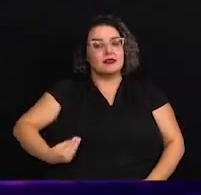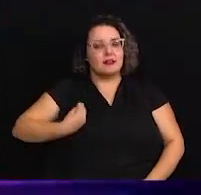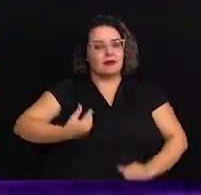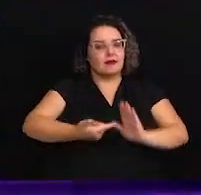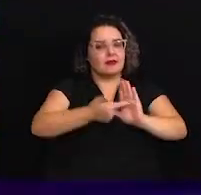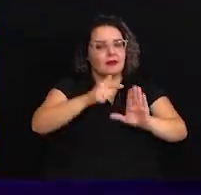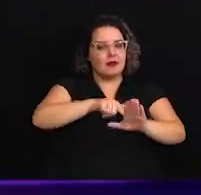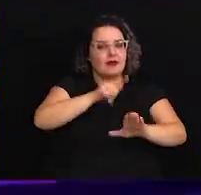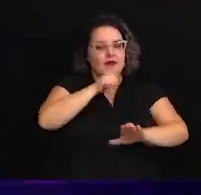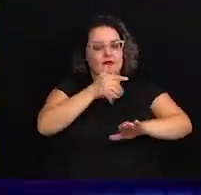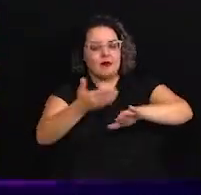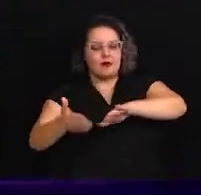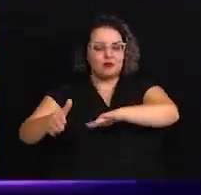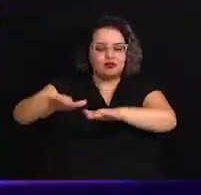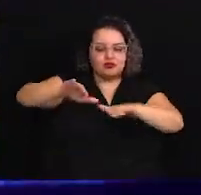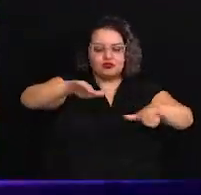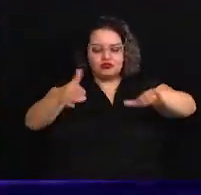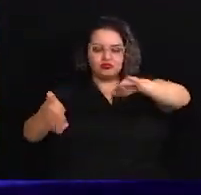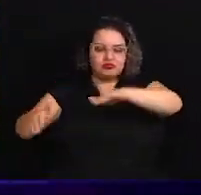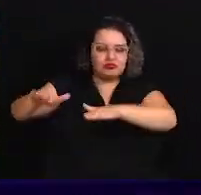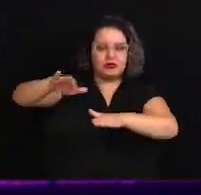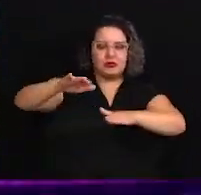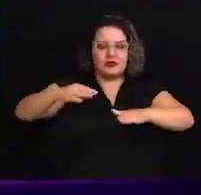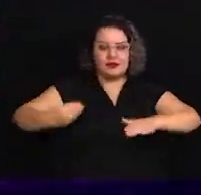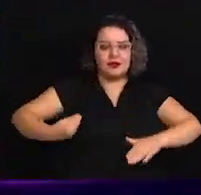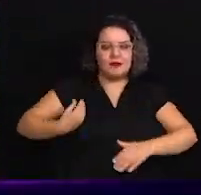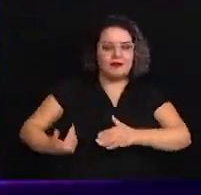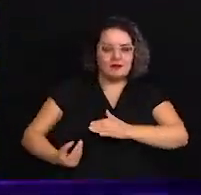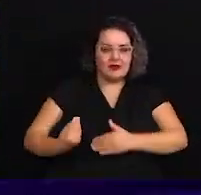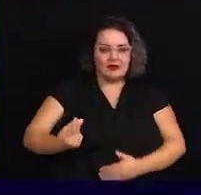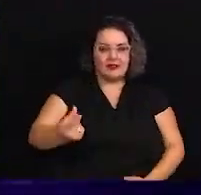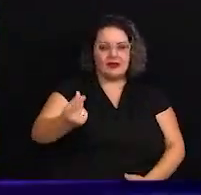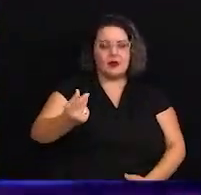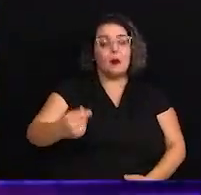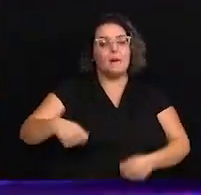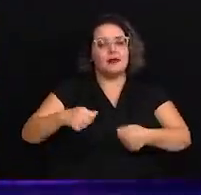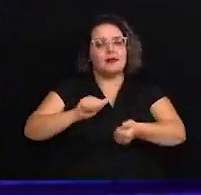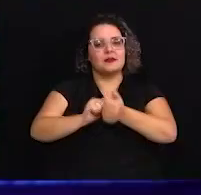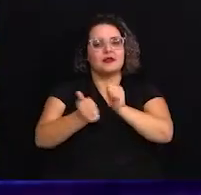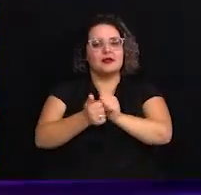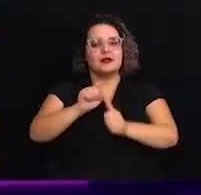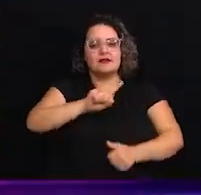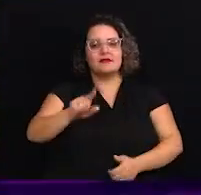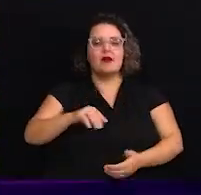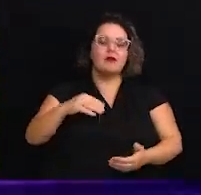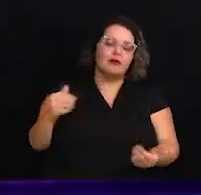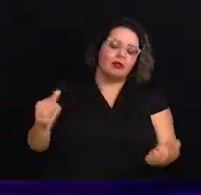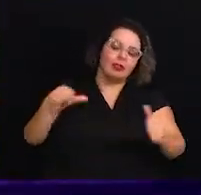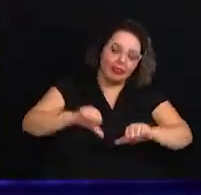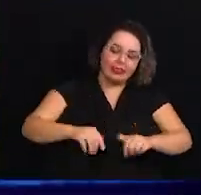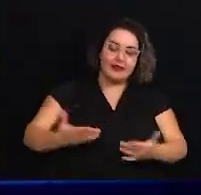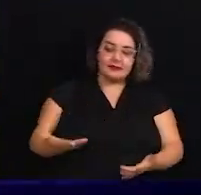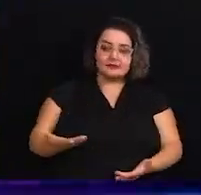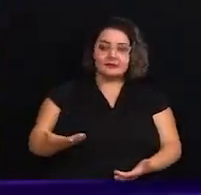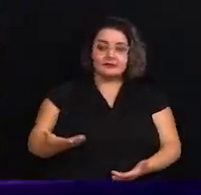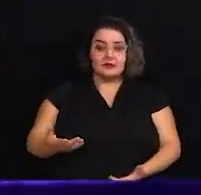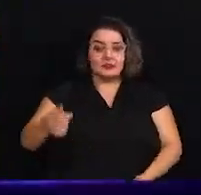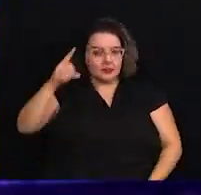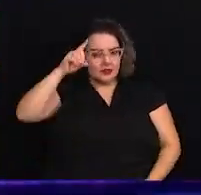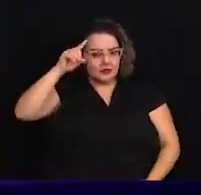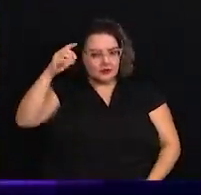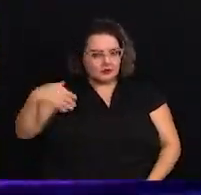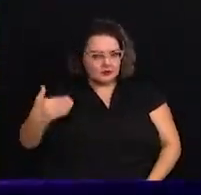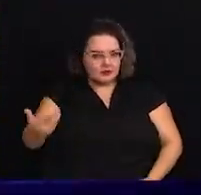que surfar e não levar caixote delas, né? Então, ele vai trazendo tudo que é do cotidiano, ele traz